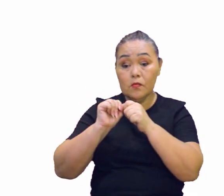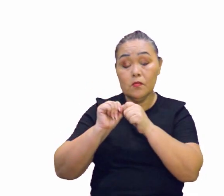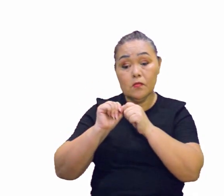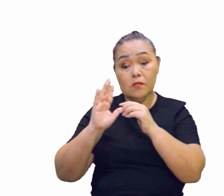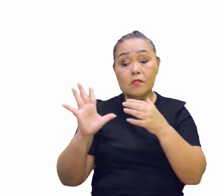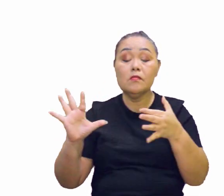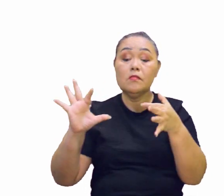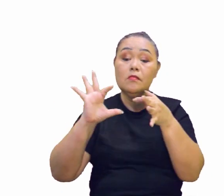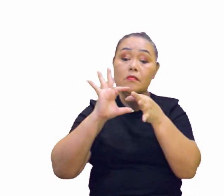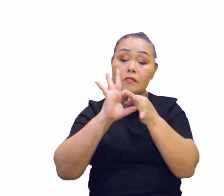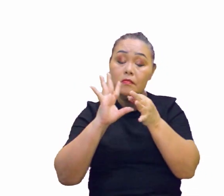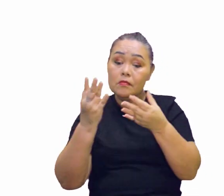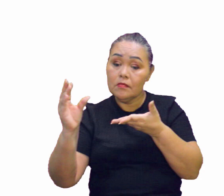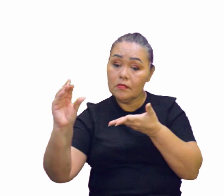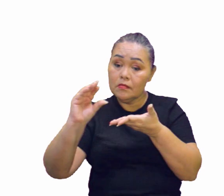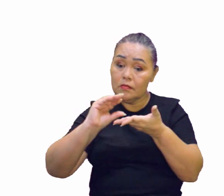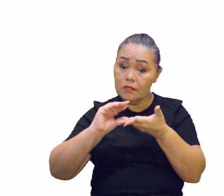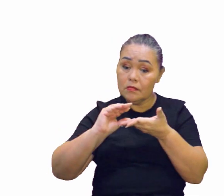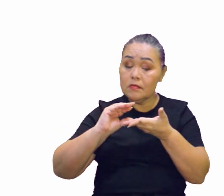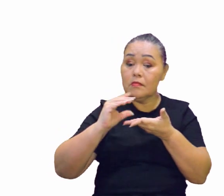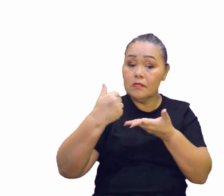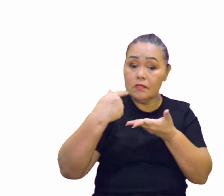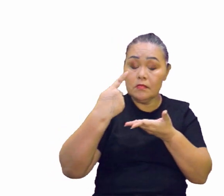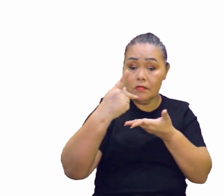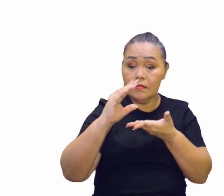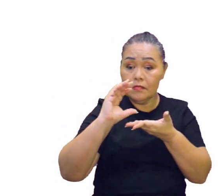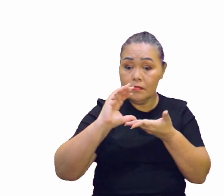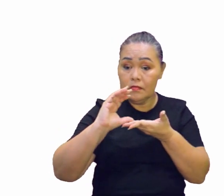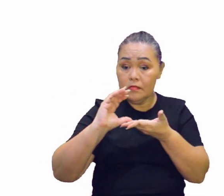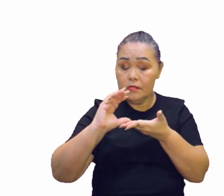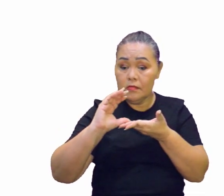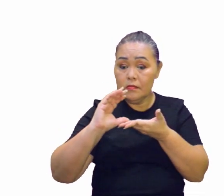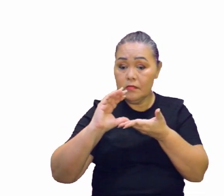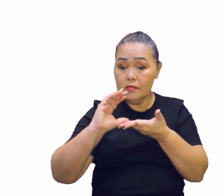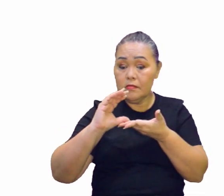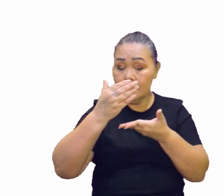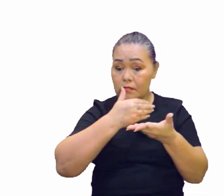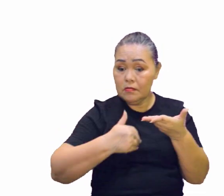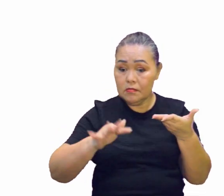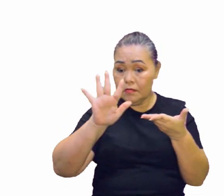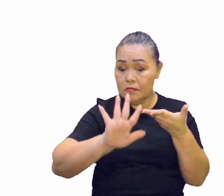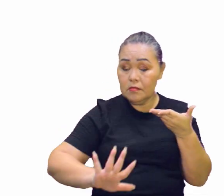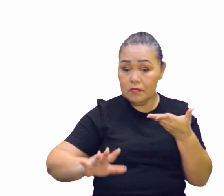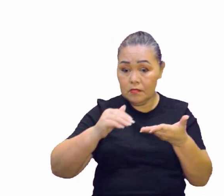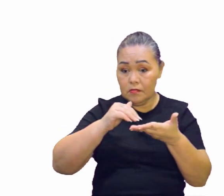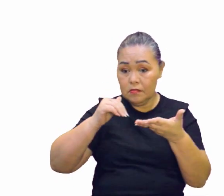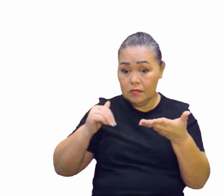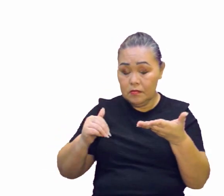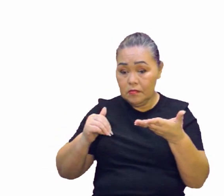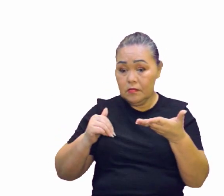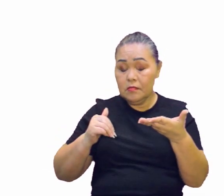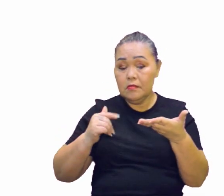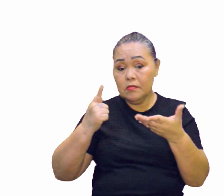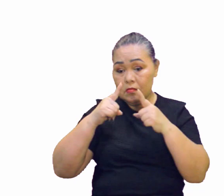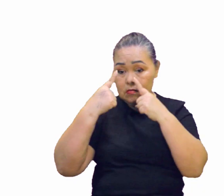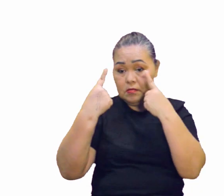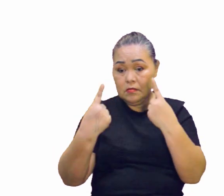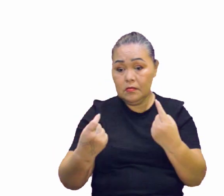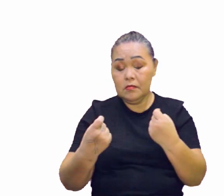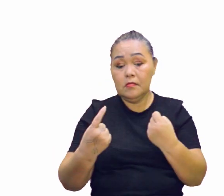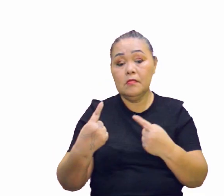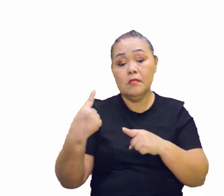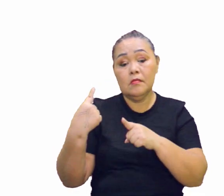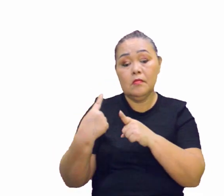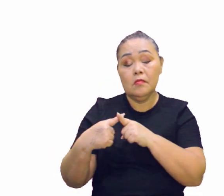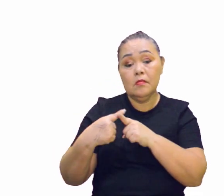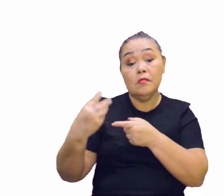a União, que repassa todo o orçamento para eles. Mas eles são independentes. Uma observação bem interessante, né?